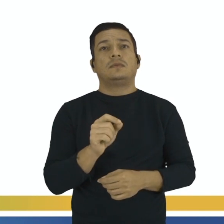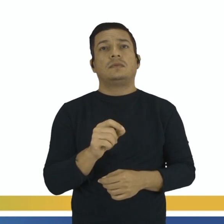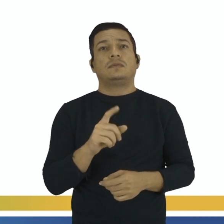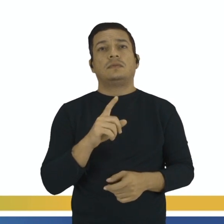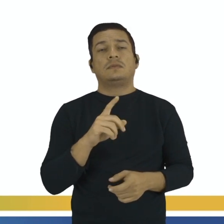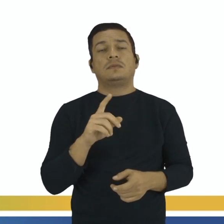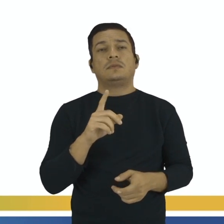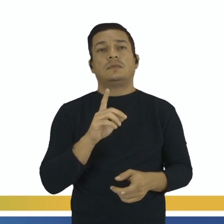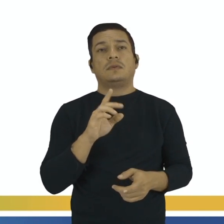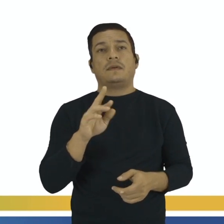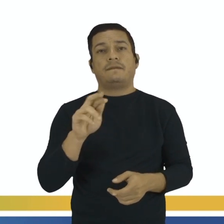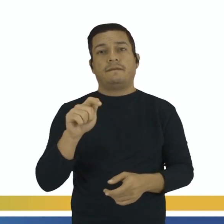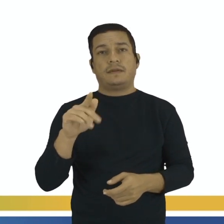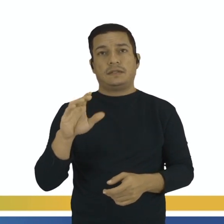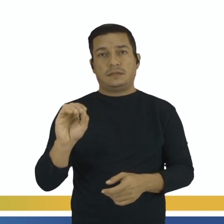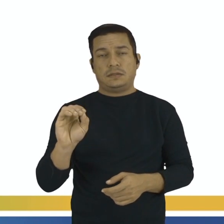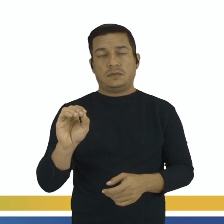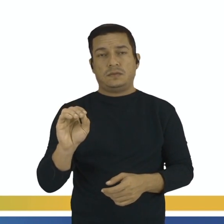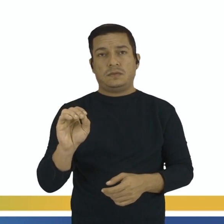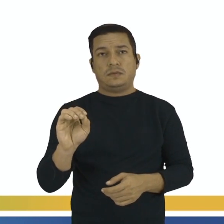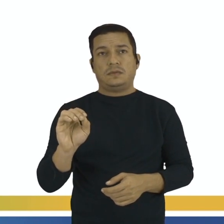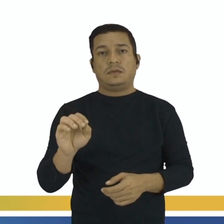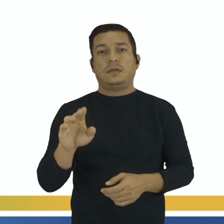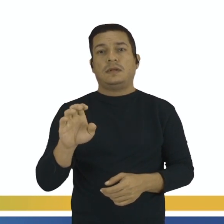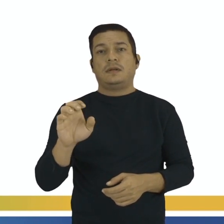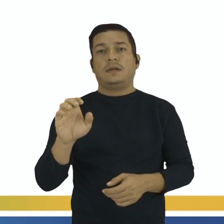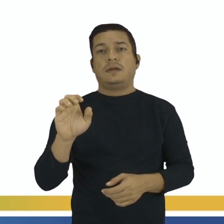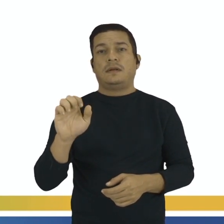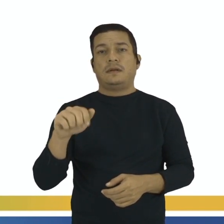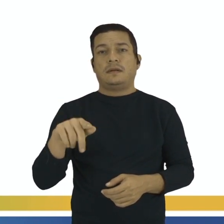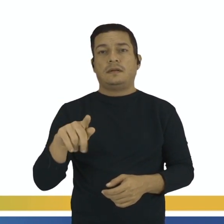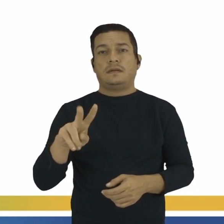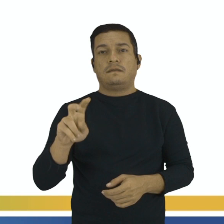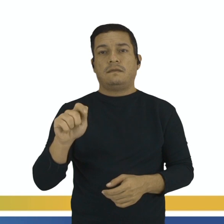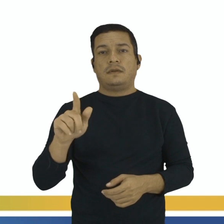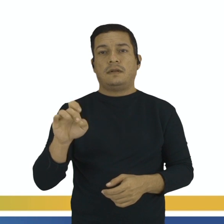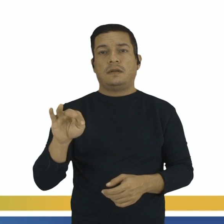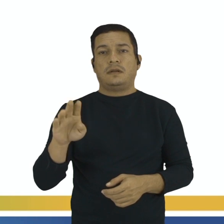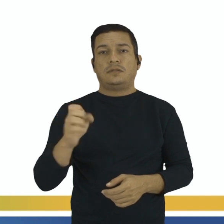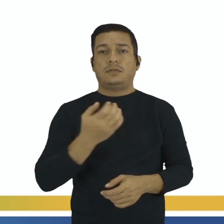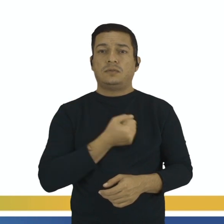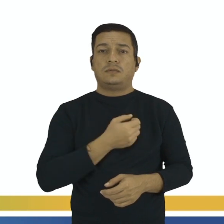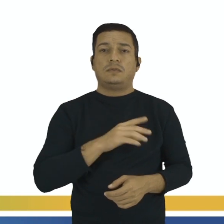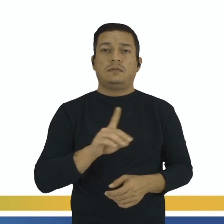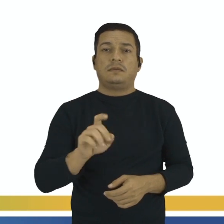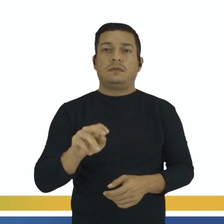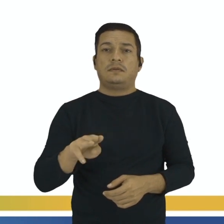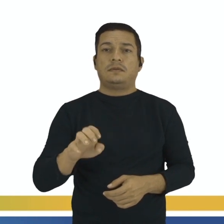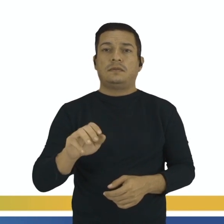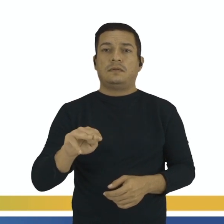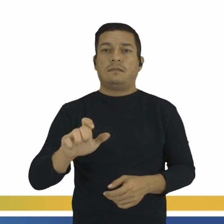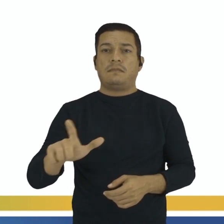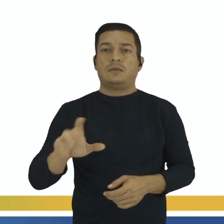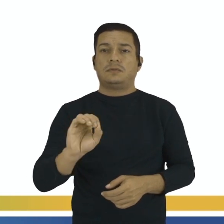Nós encontramos uma fração equivalente, né, ao número decimal